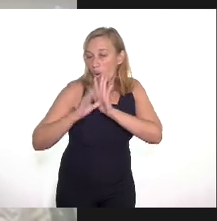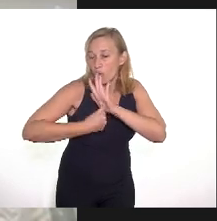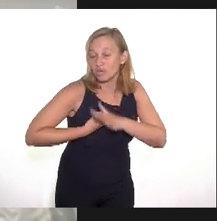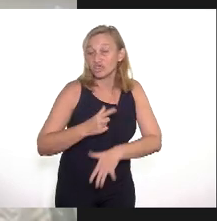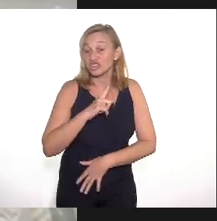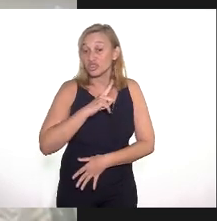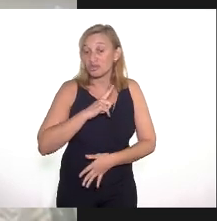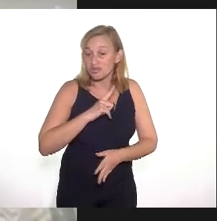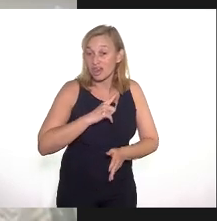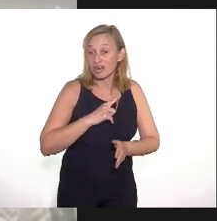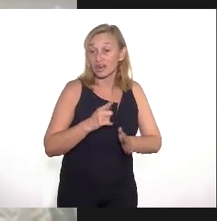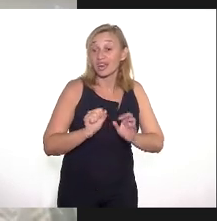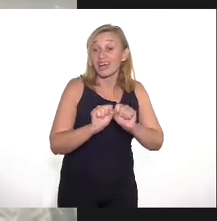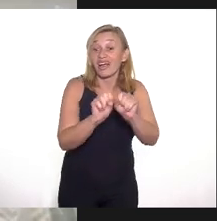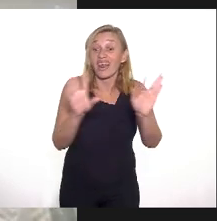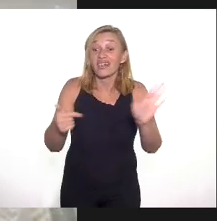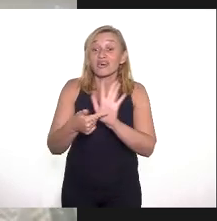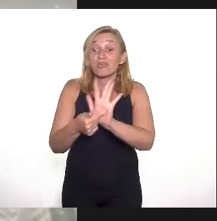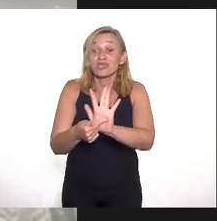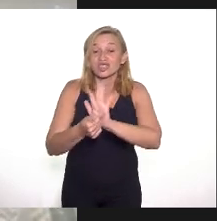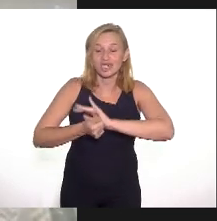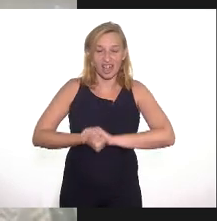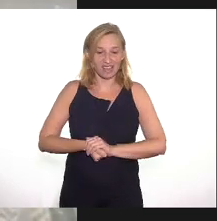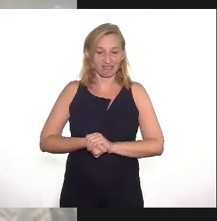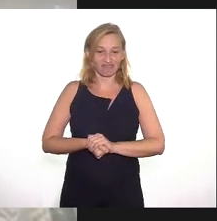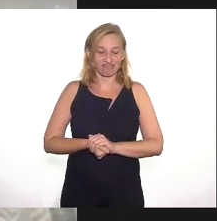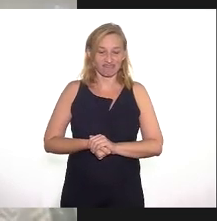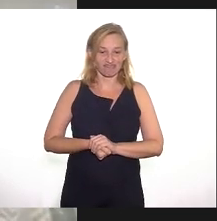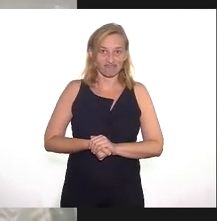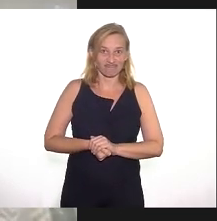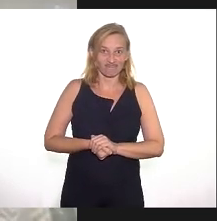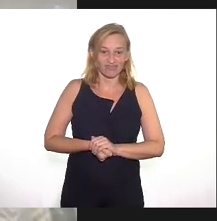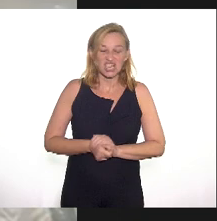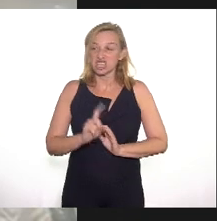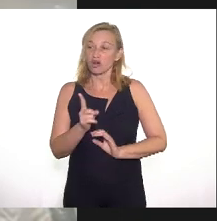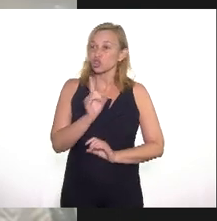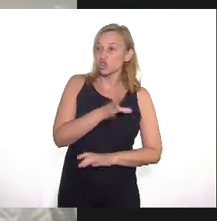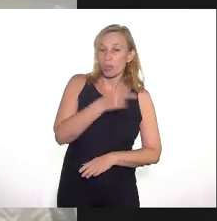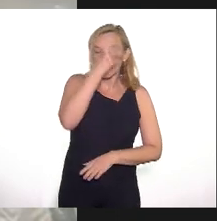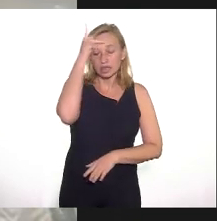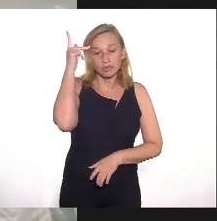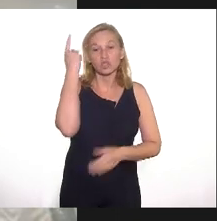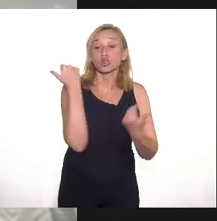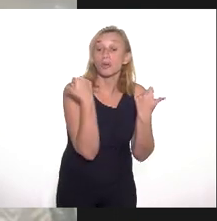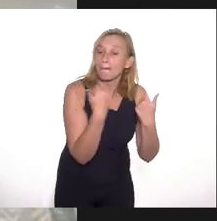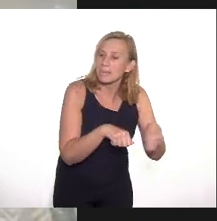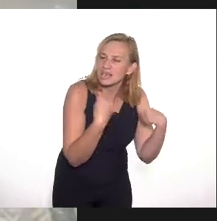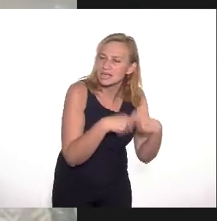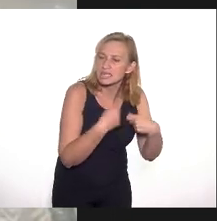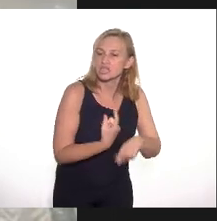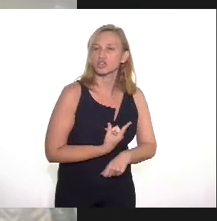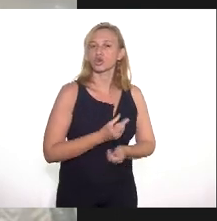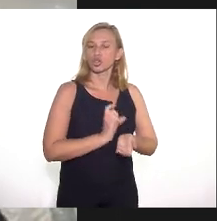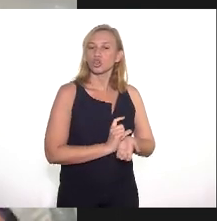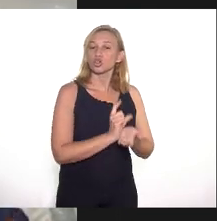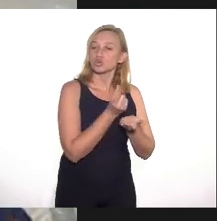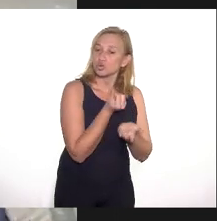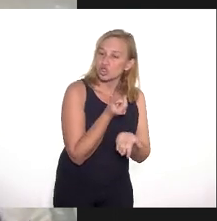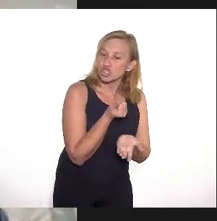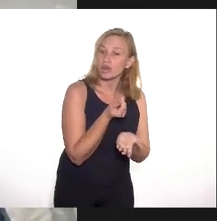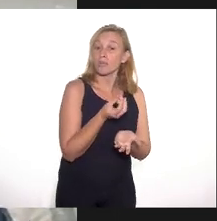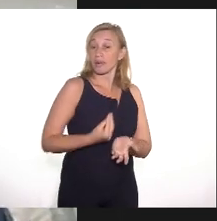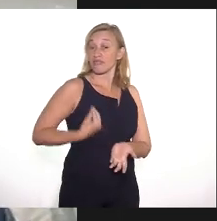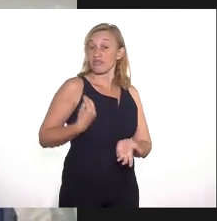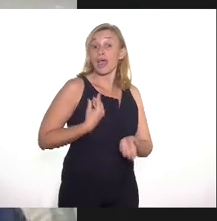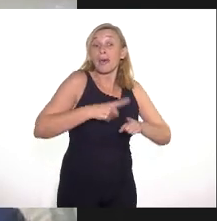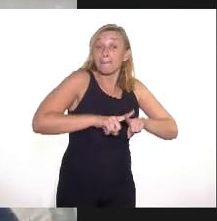qualquer fraude, e um programa indispensável, não só para aquelas pessoas que precisam daquele recurso para